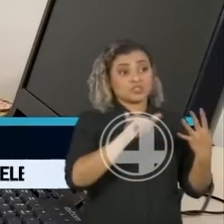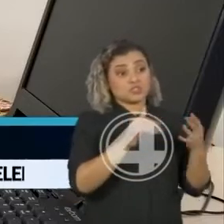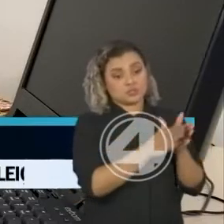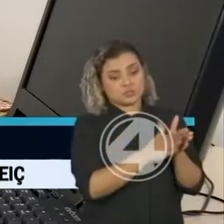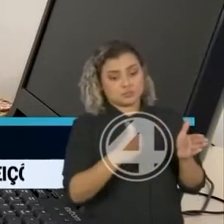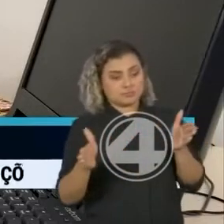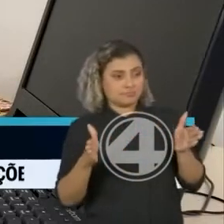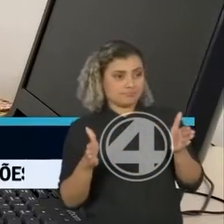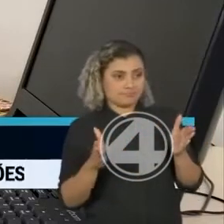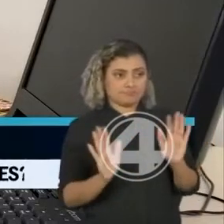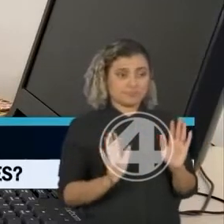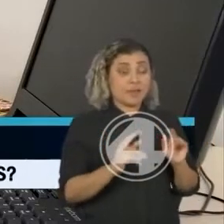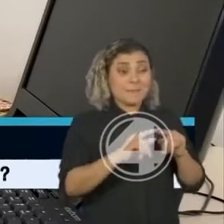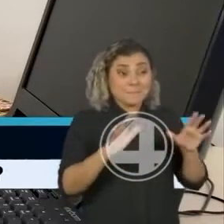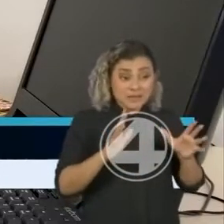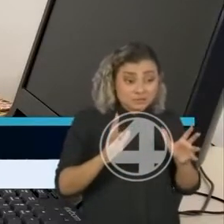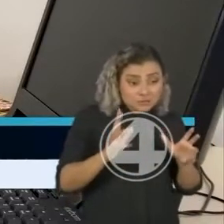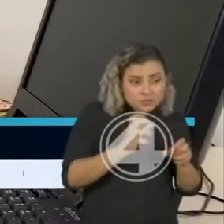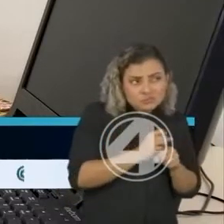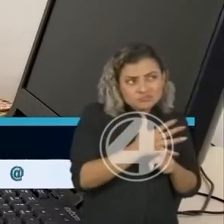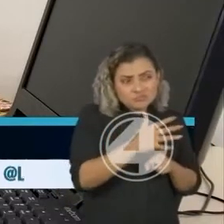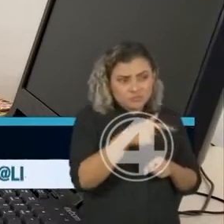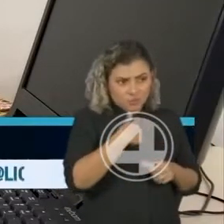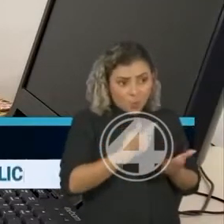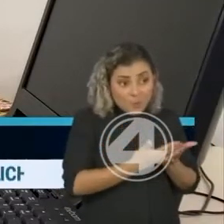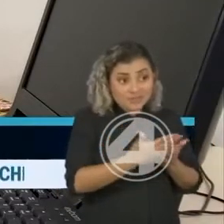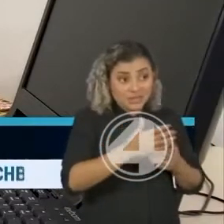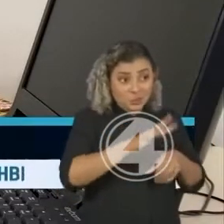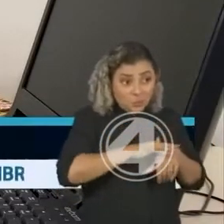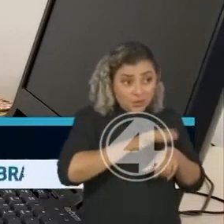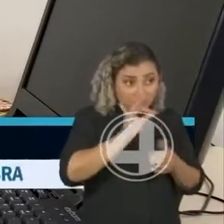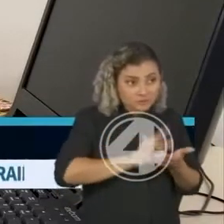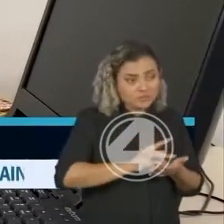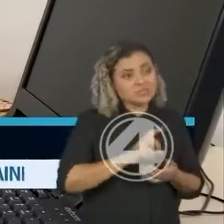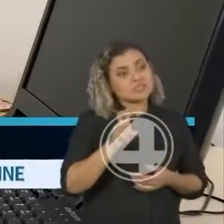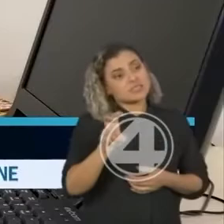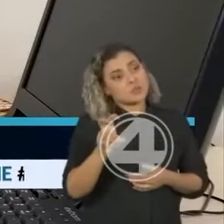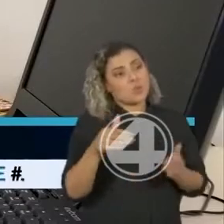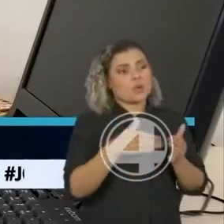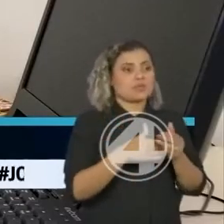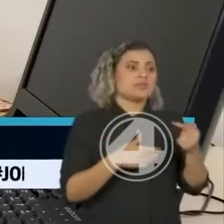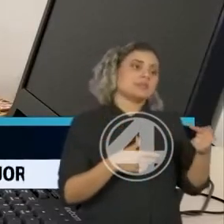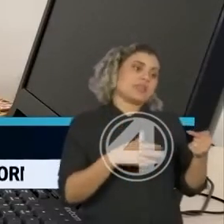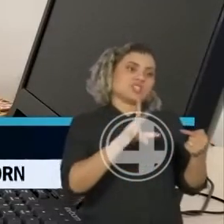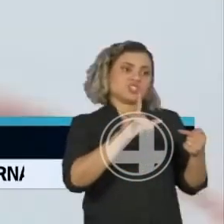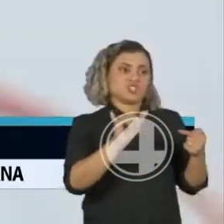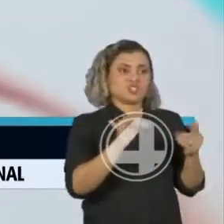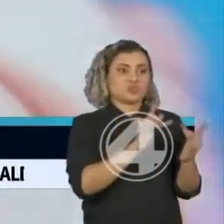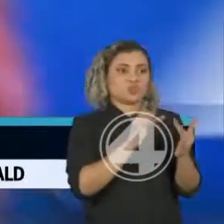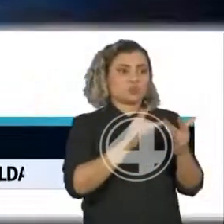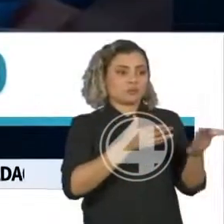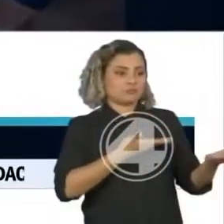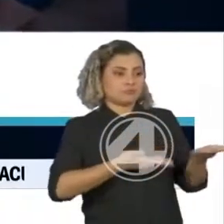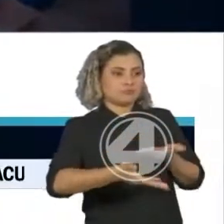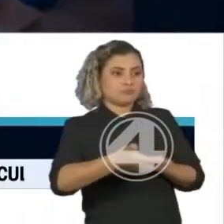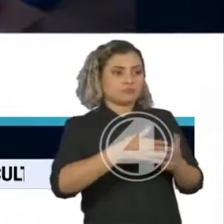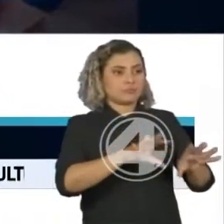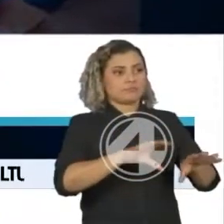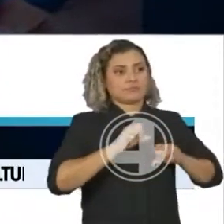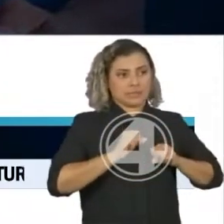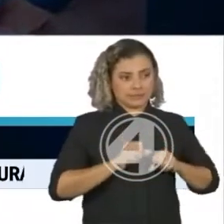imensa maioria das vezes a média para você adoecer em torno do 5º ao 7º dia de contato